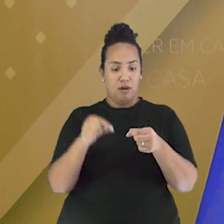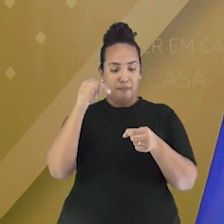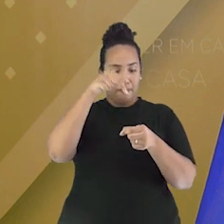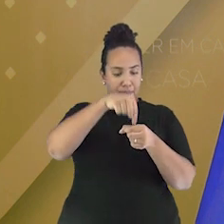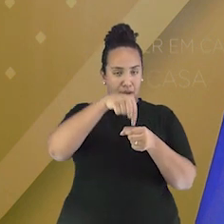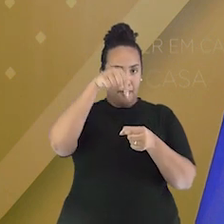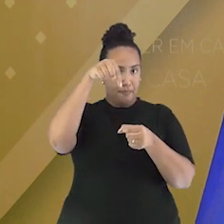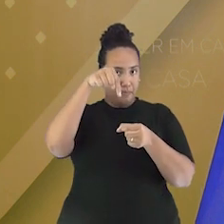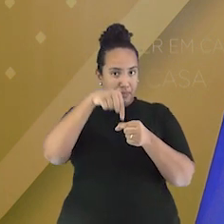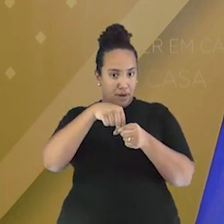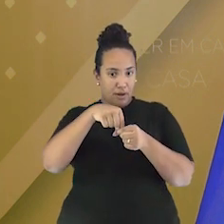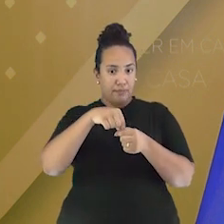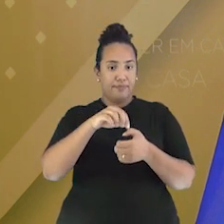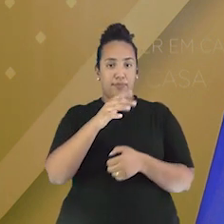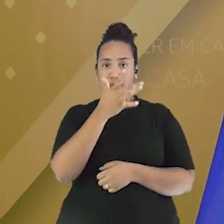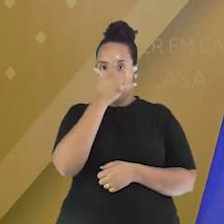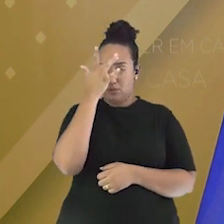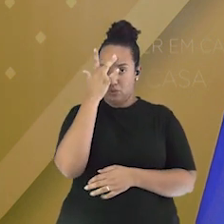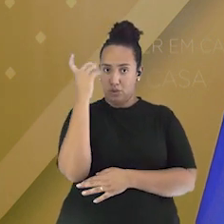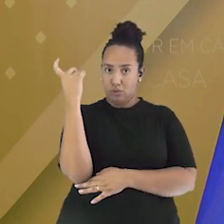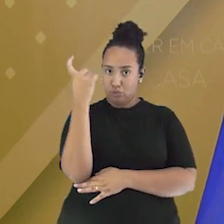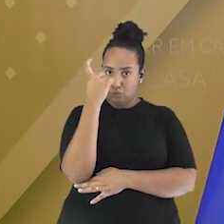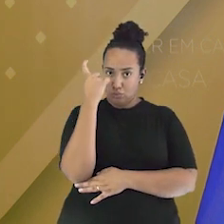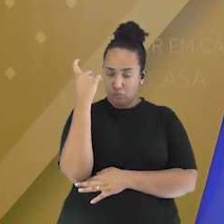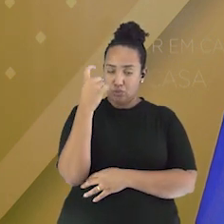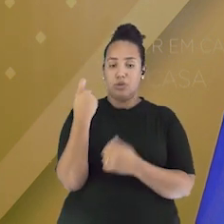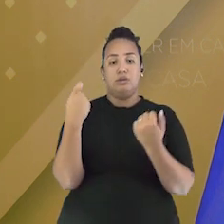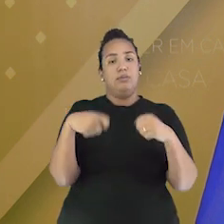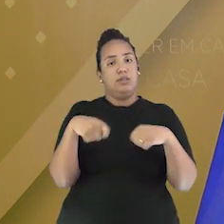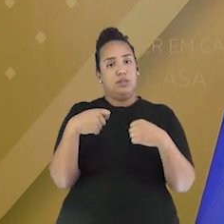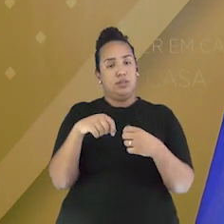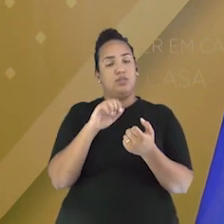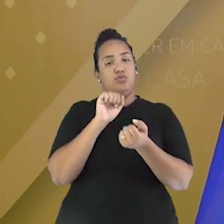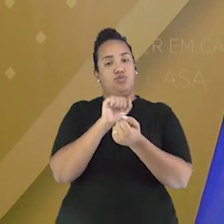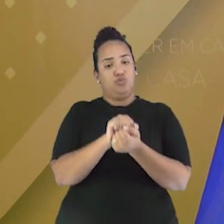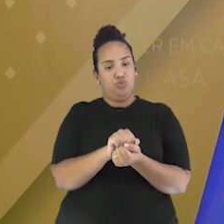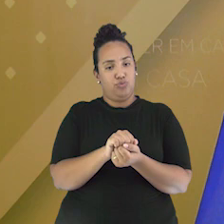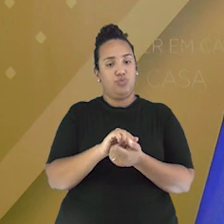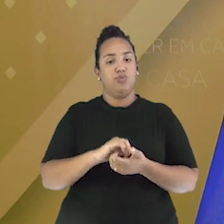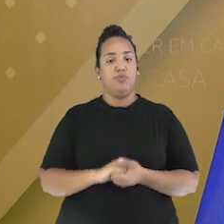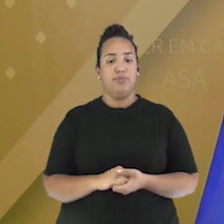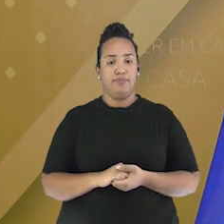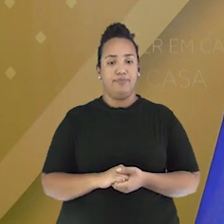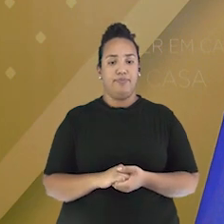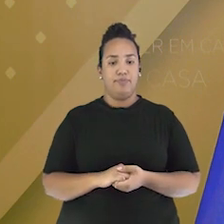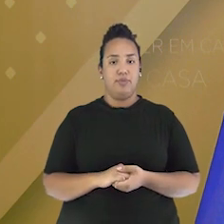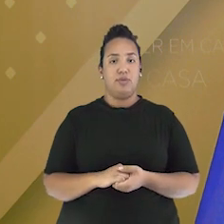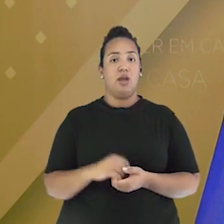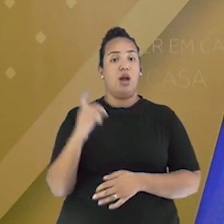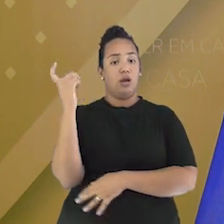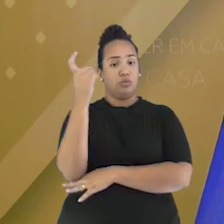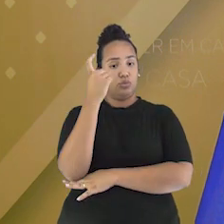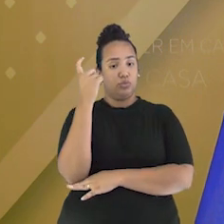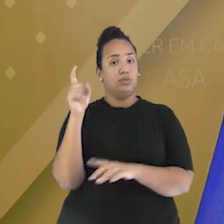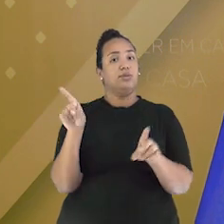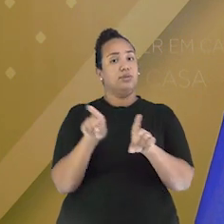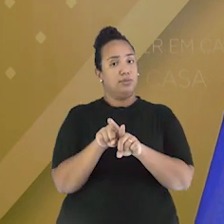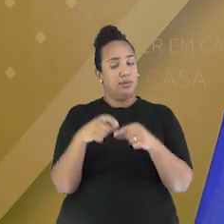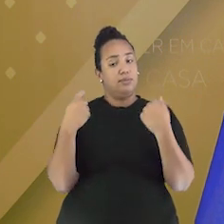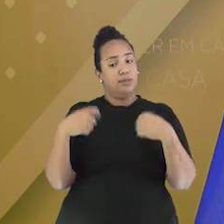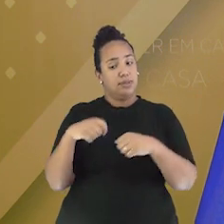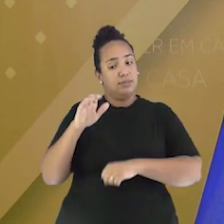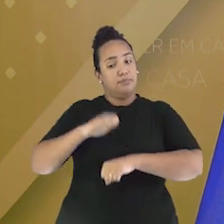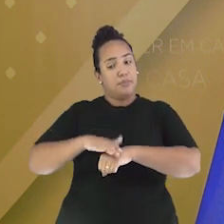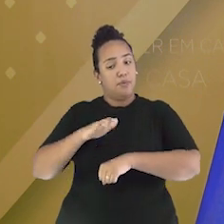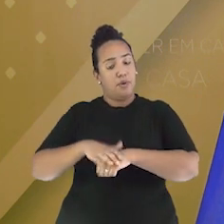furos na tampinha, o responsável tem que estar presente. Inclusive, o responsável tem que fazer essas partes,